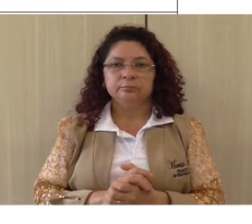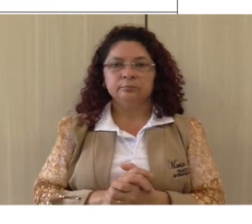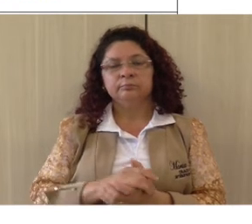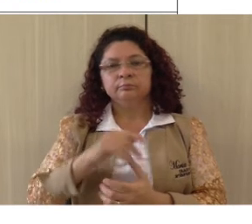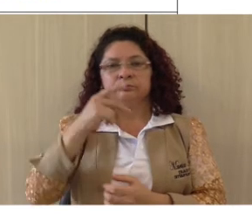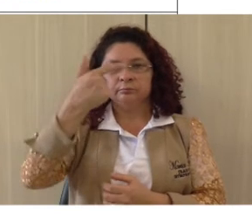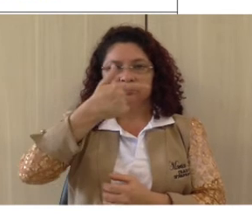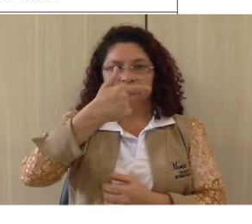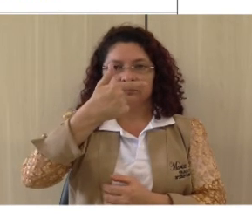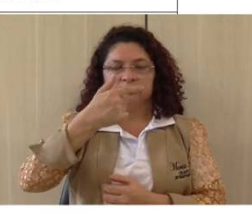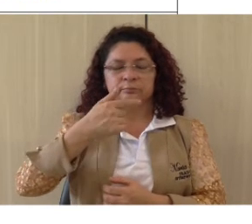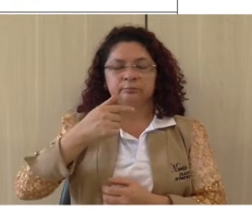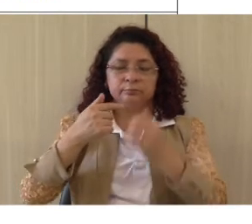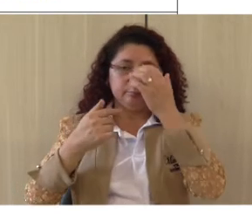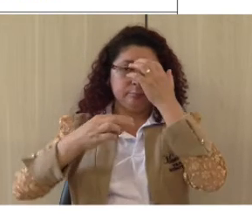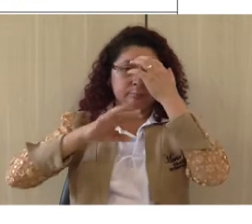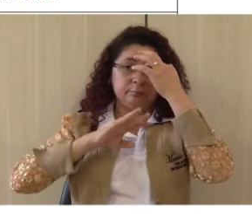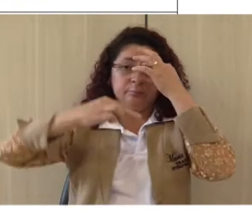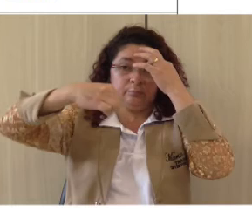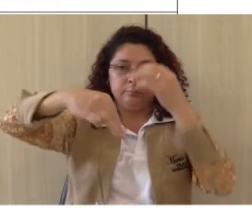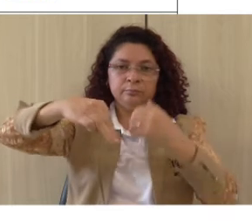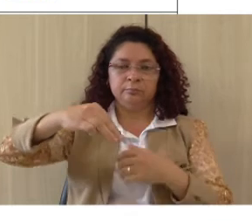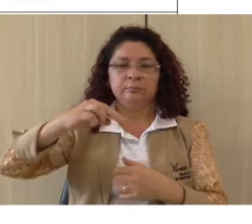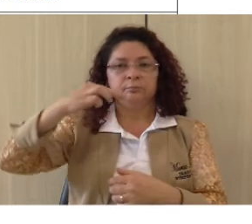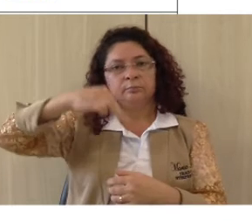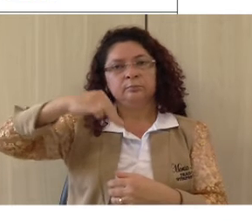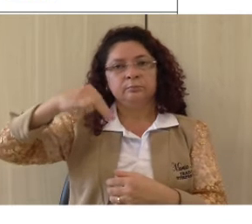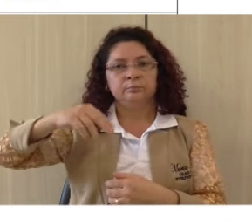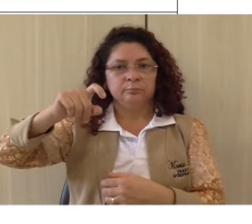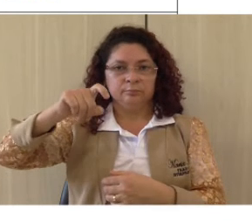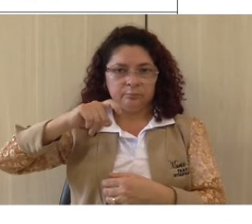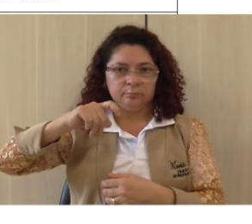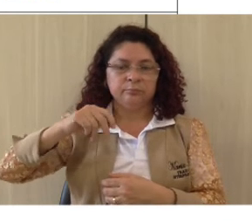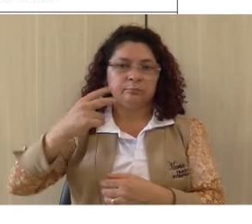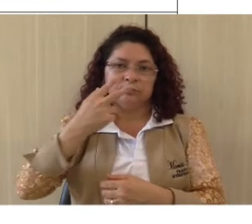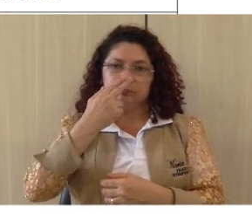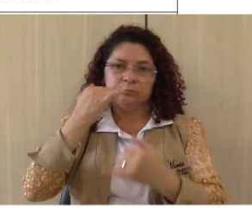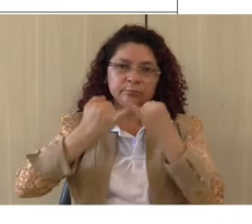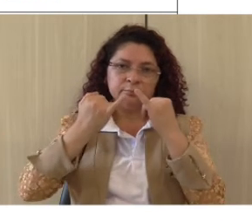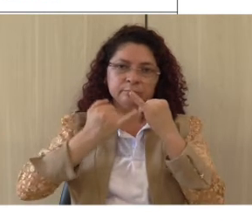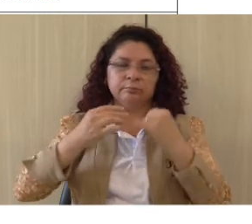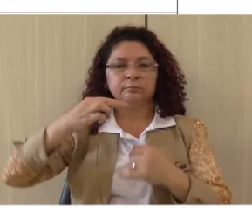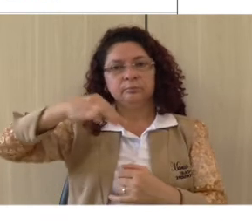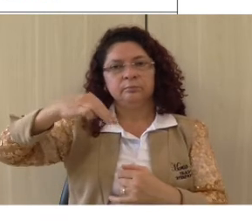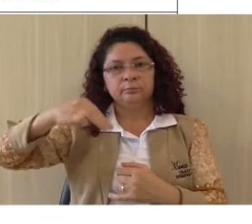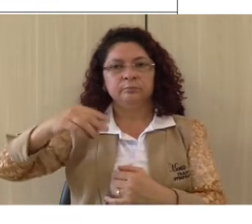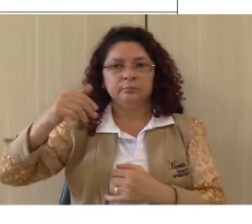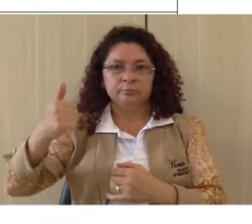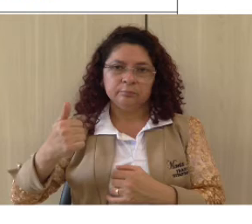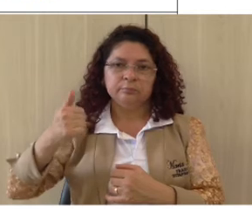Coluna 2, média de matemática. MMX é igual a MM1